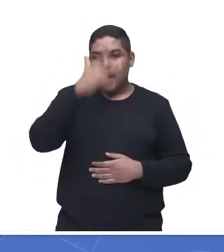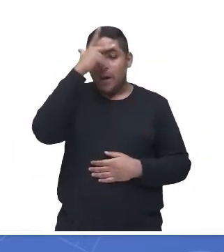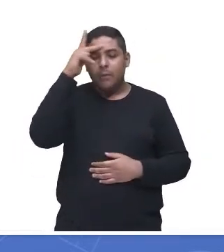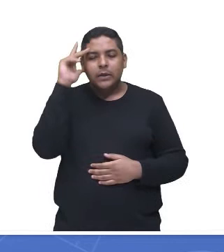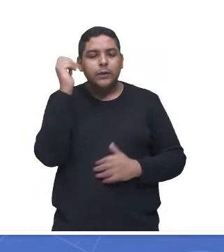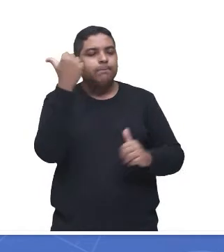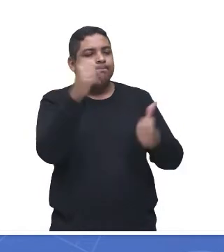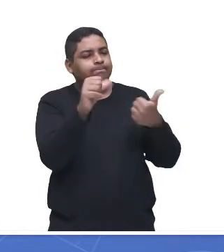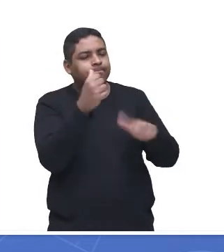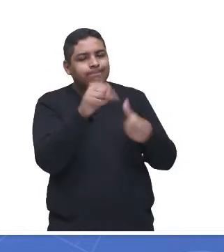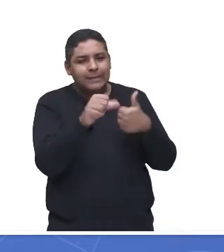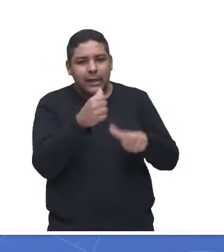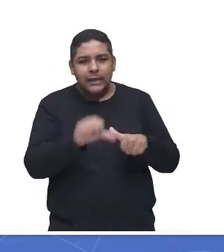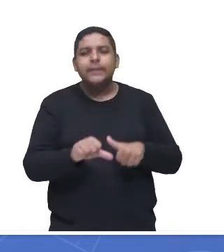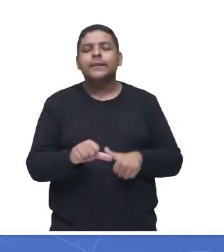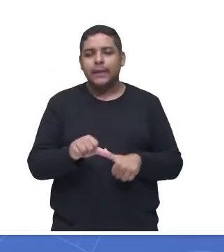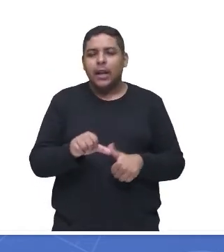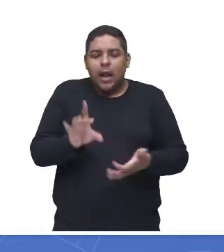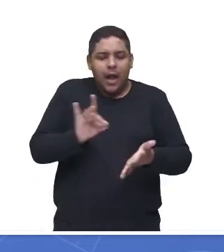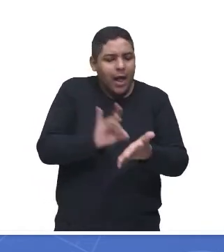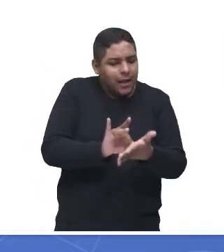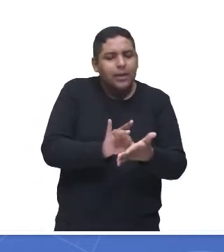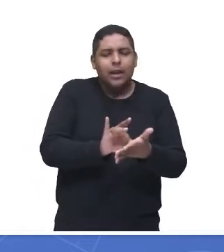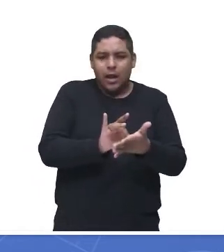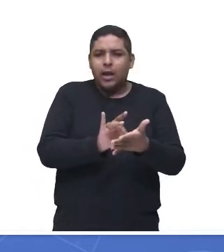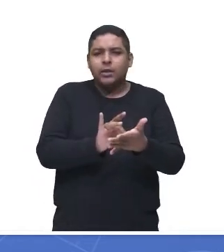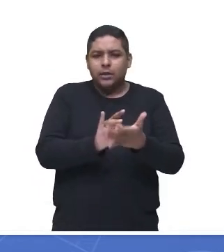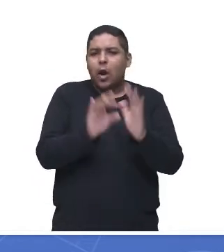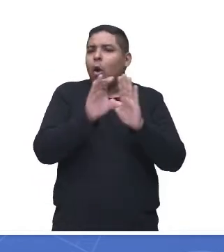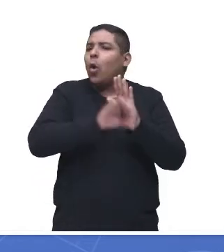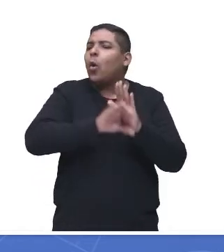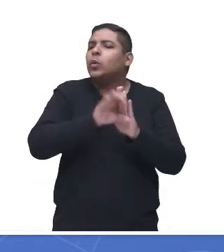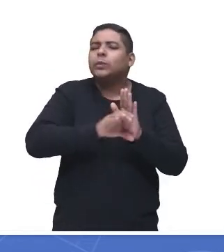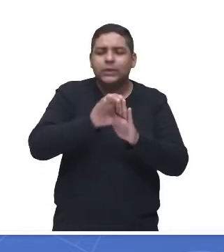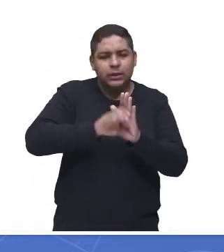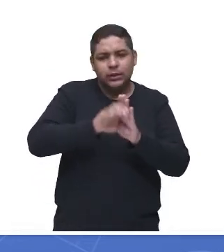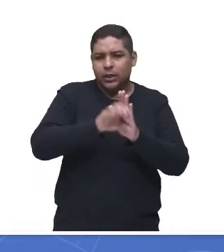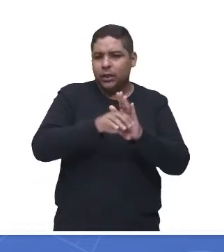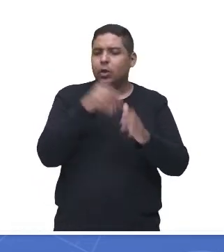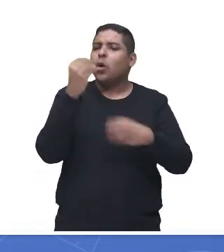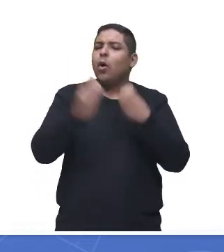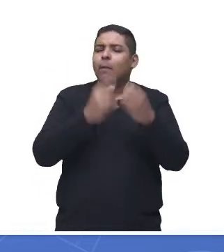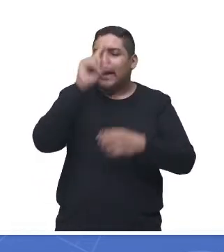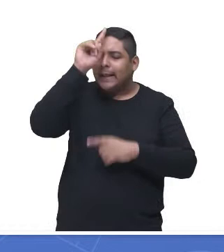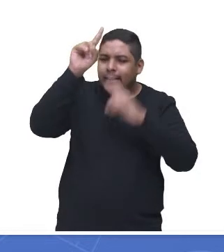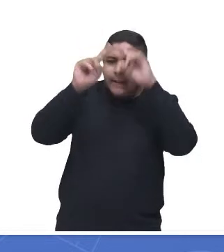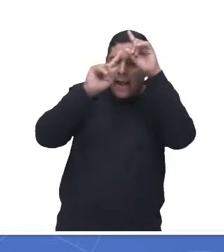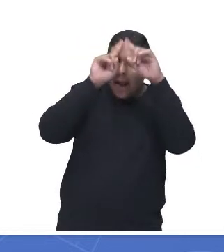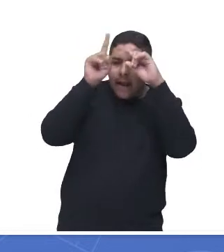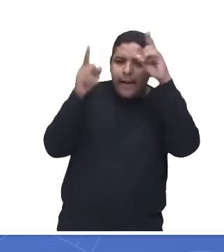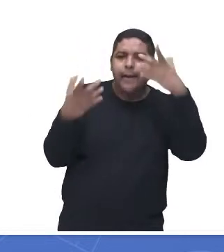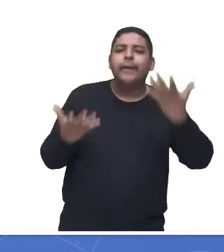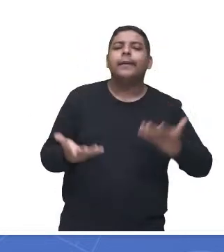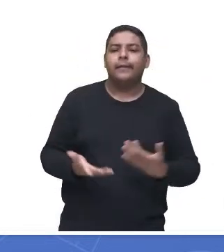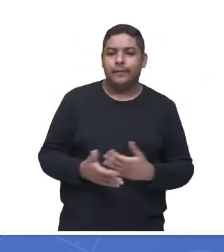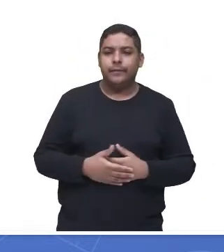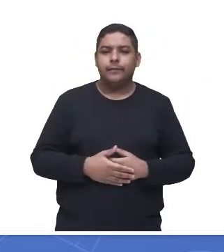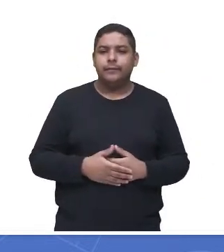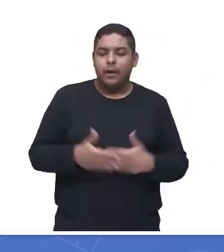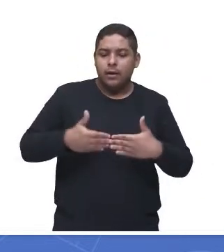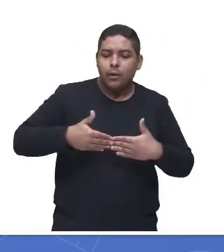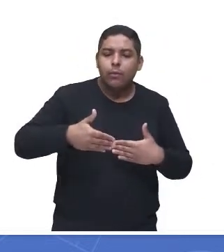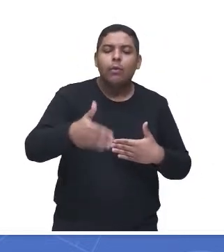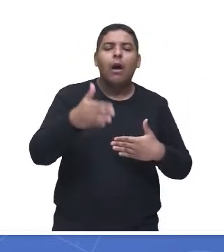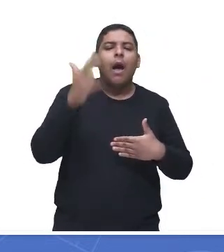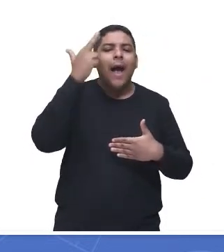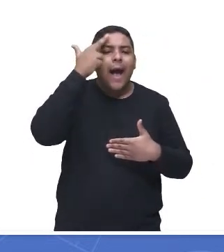analisando, pensando a realidade, né? Construindo conceitos, e analisando ideias, a partir do quê? Da razão,